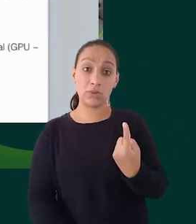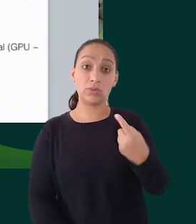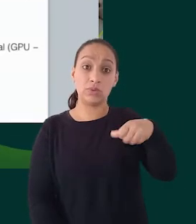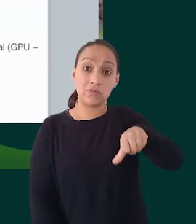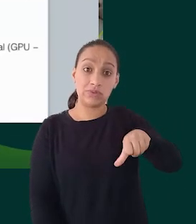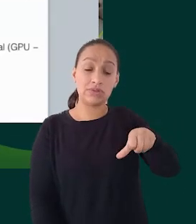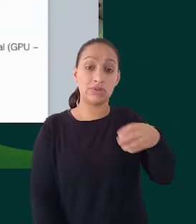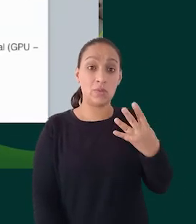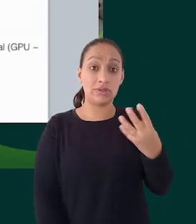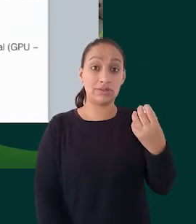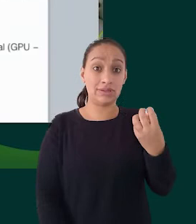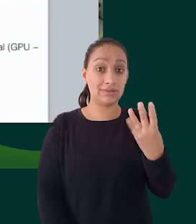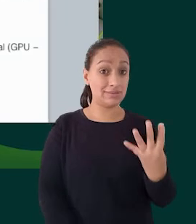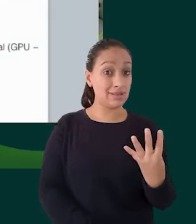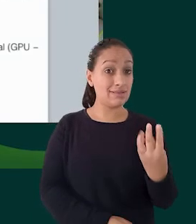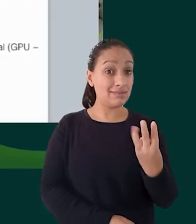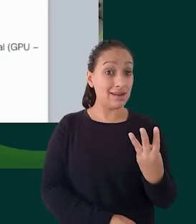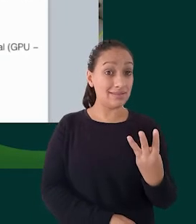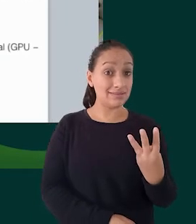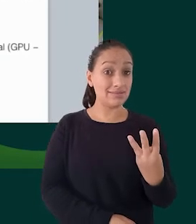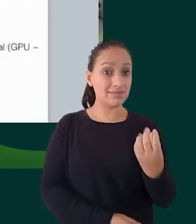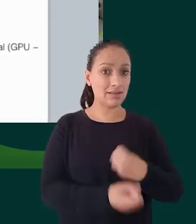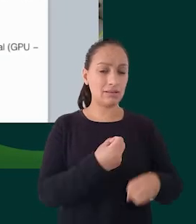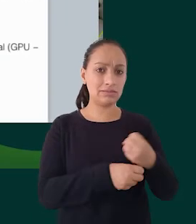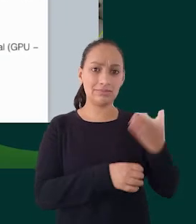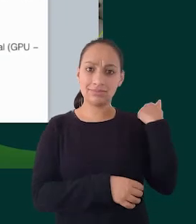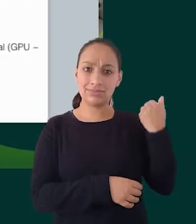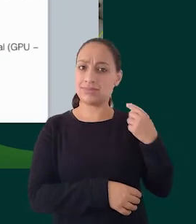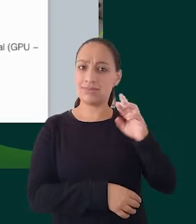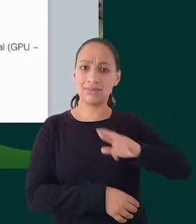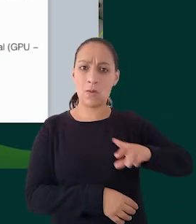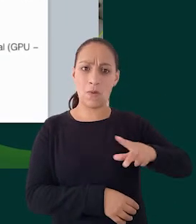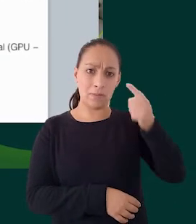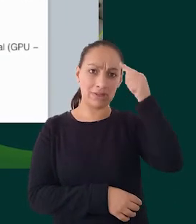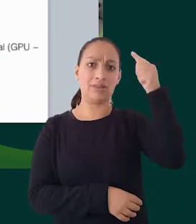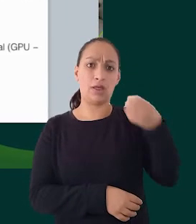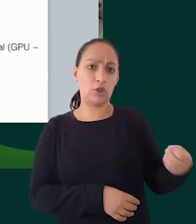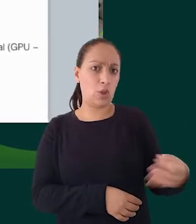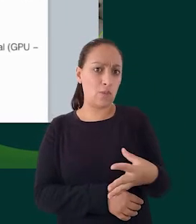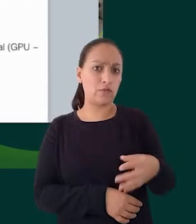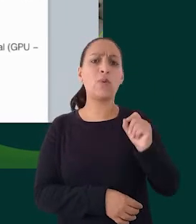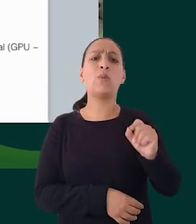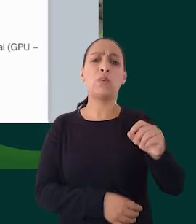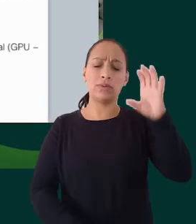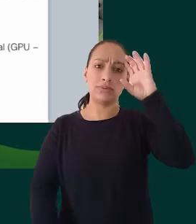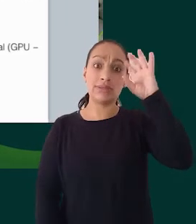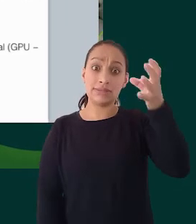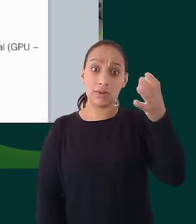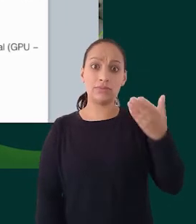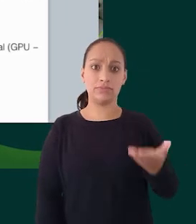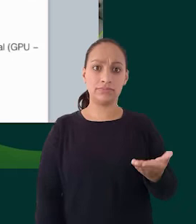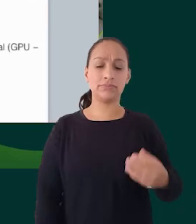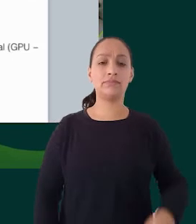ideia de redes neurais não é uma ideia nova. Só que o que aconteceu?